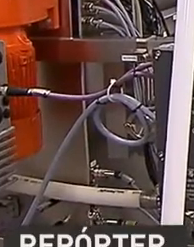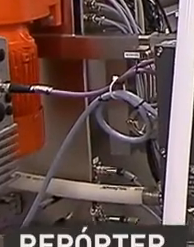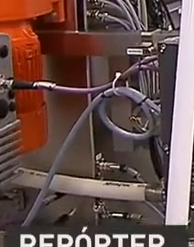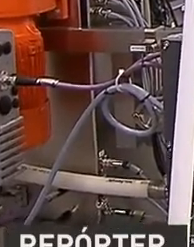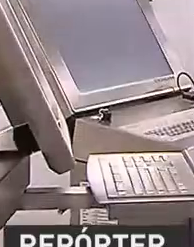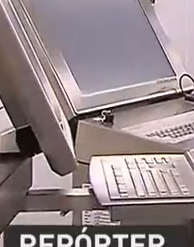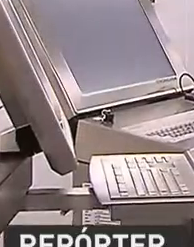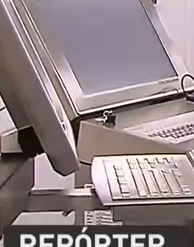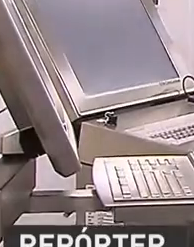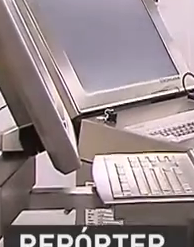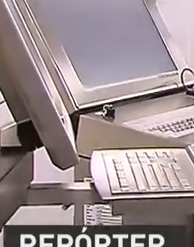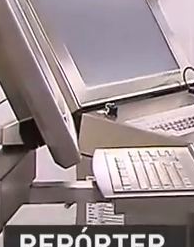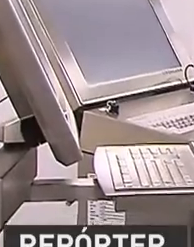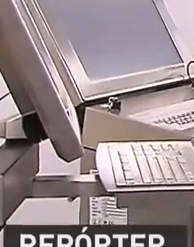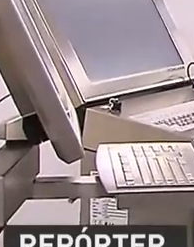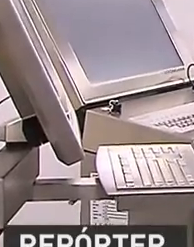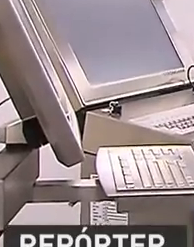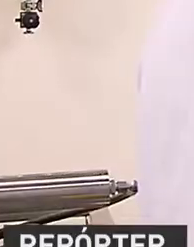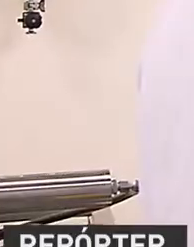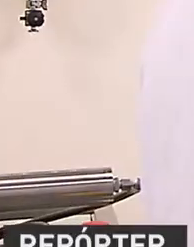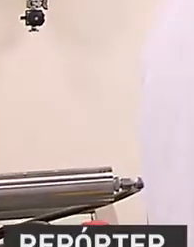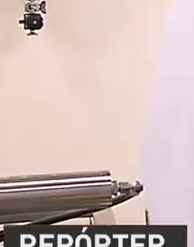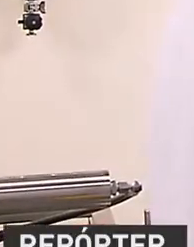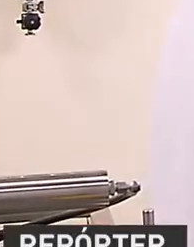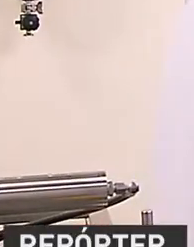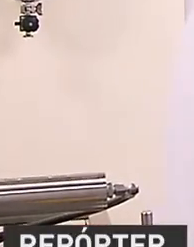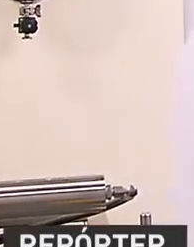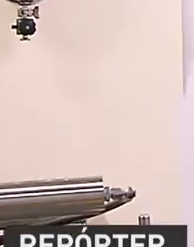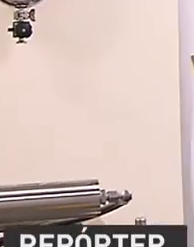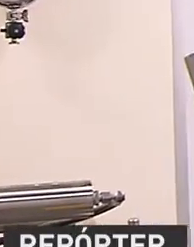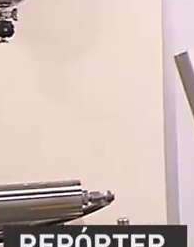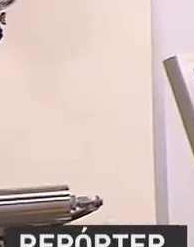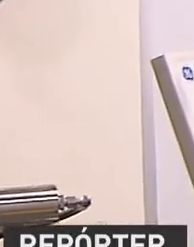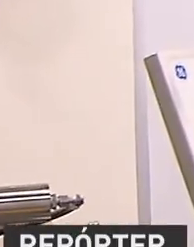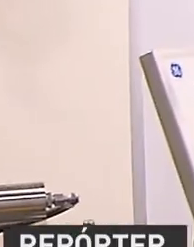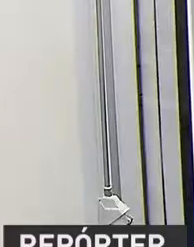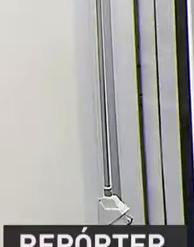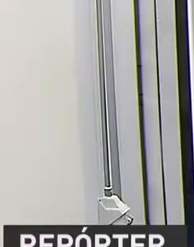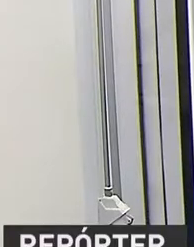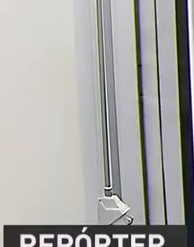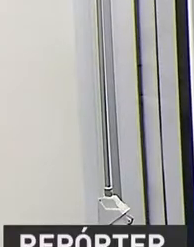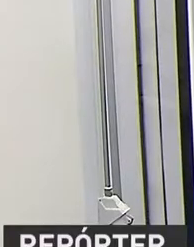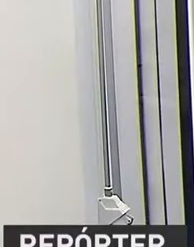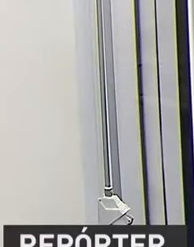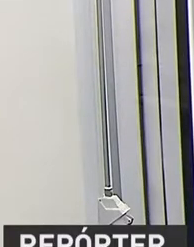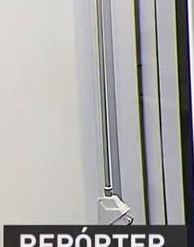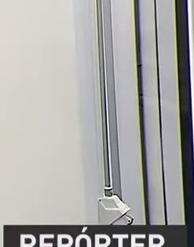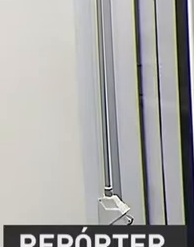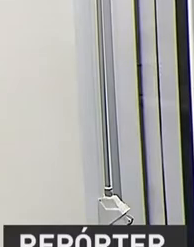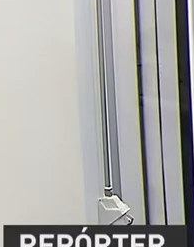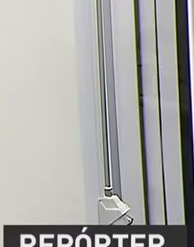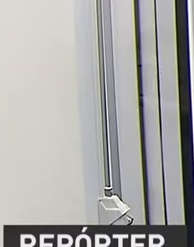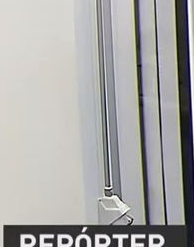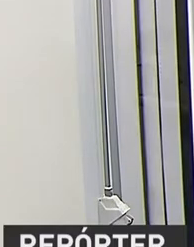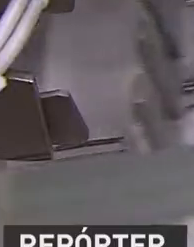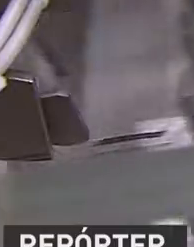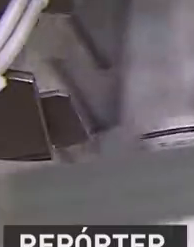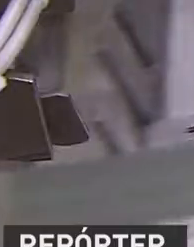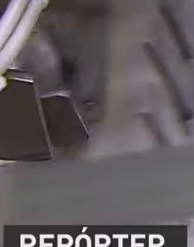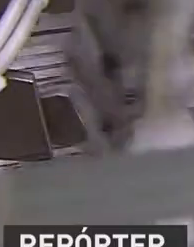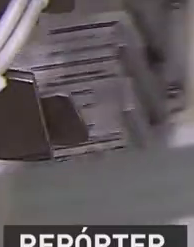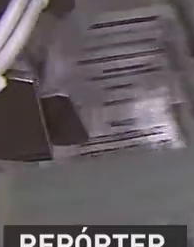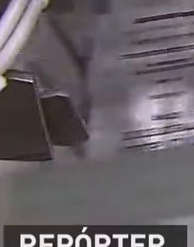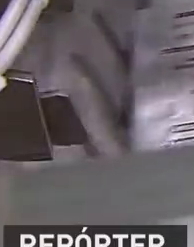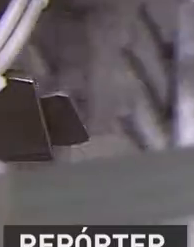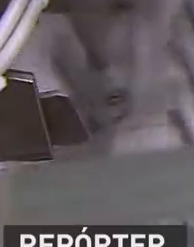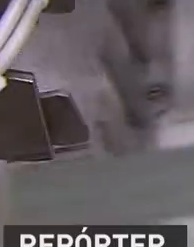saúde visitou as instalações da fábrica e destacou que foram garantidos cerca de 6 bilhões de reais em investimentos